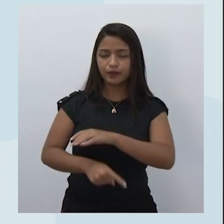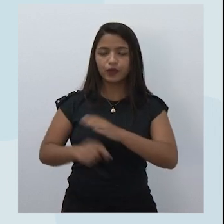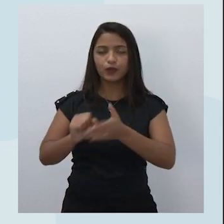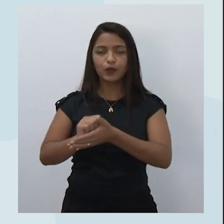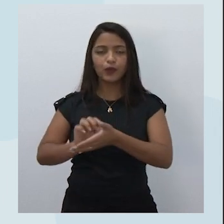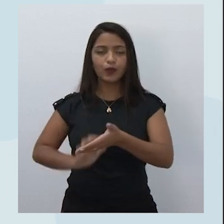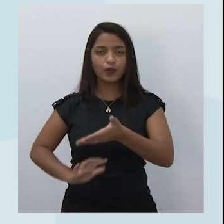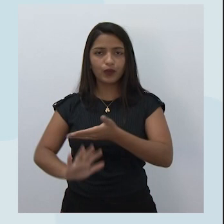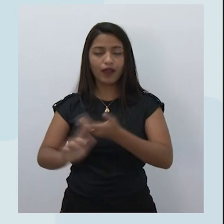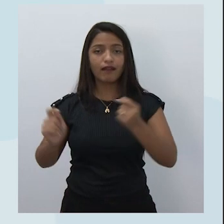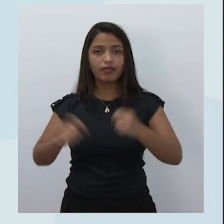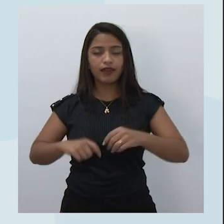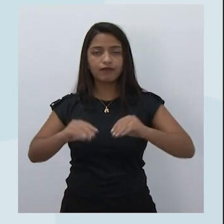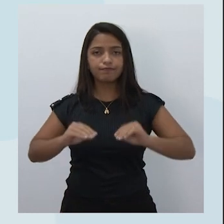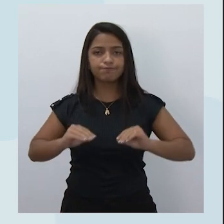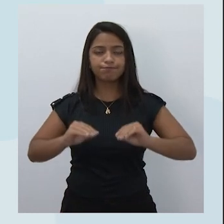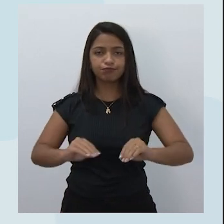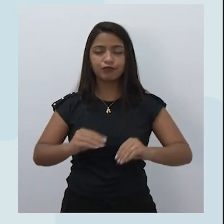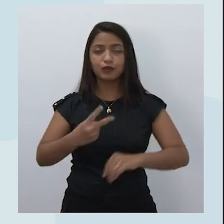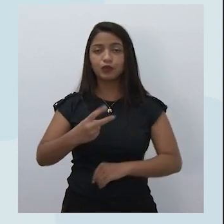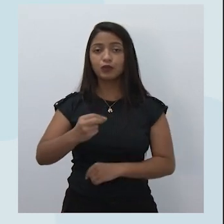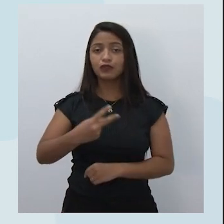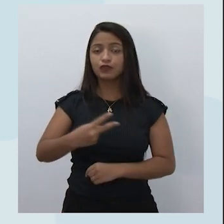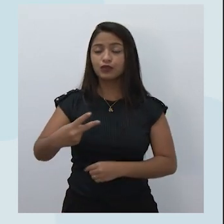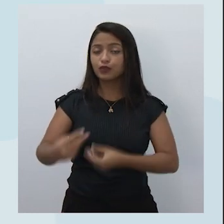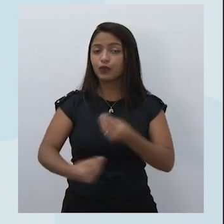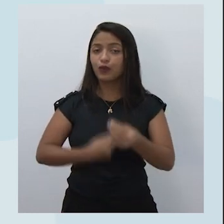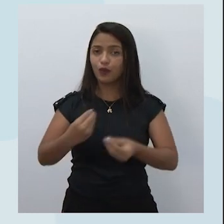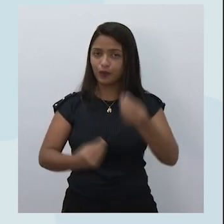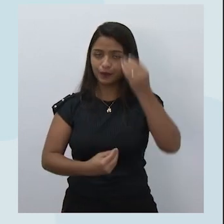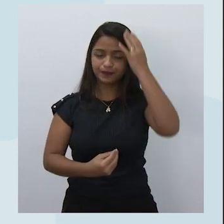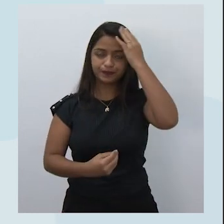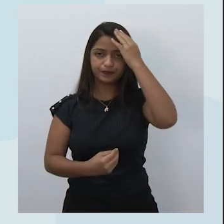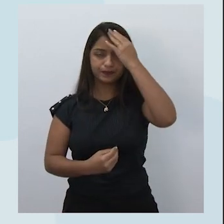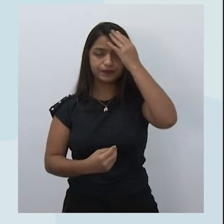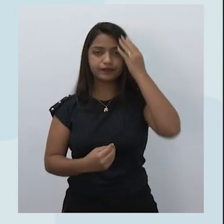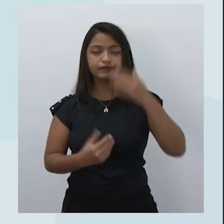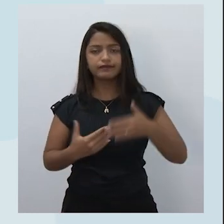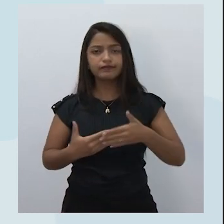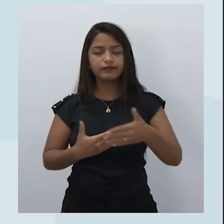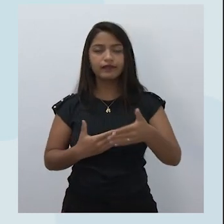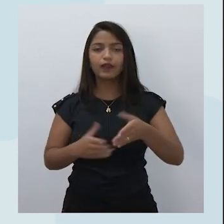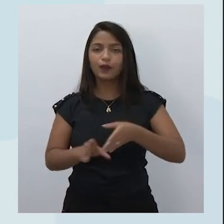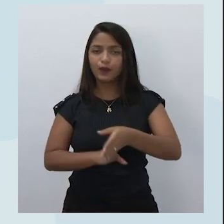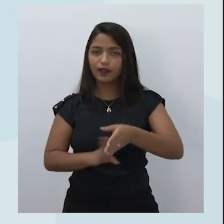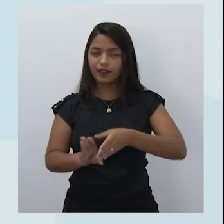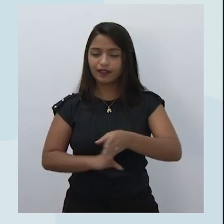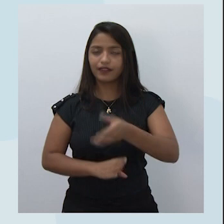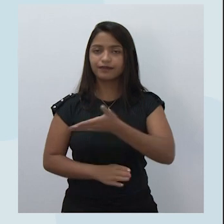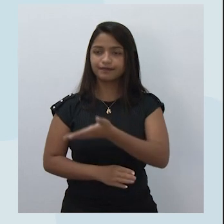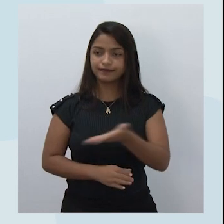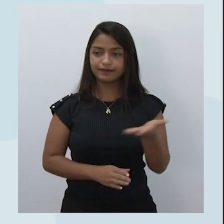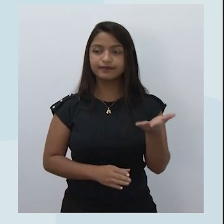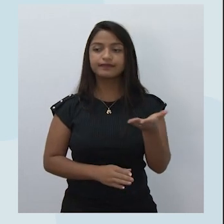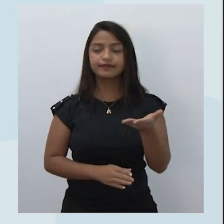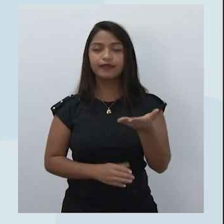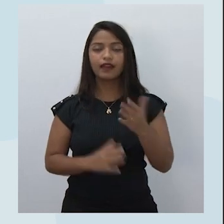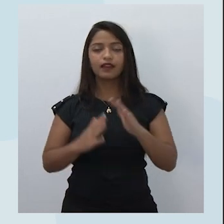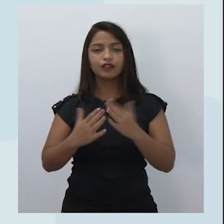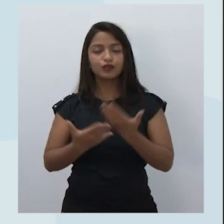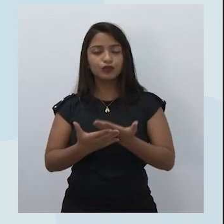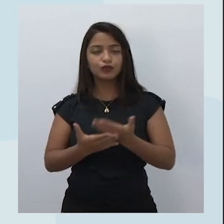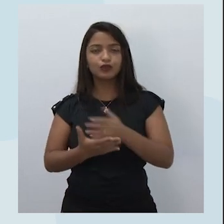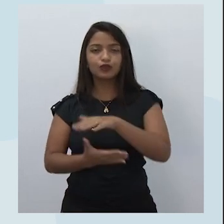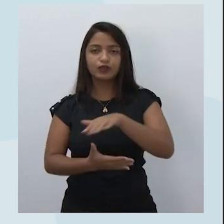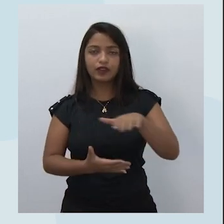curricular em 2022? Tá? Nós vamos fazer orientações tanto para os estudantes